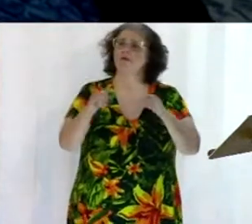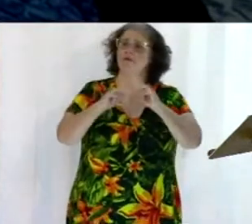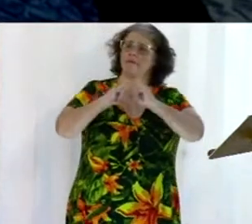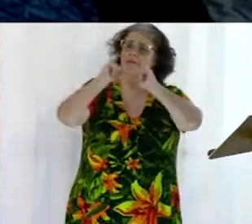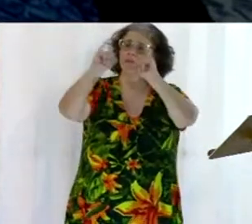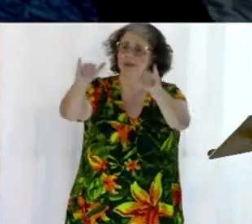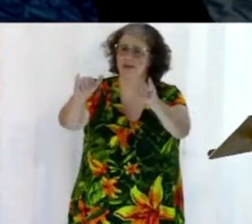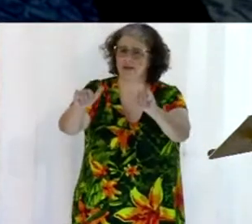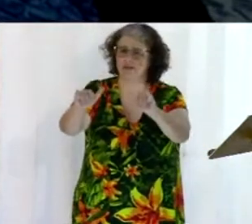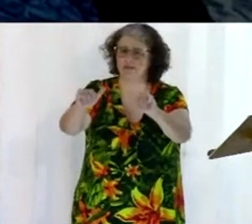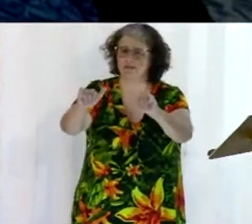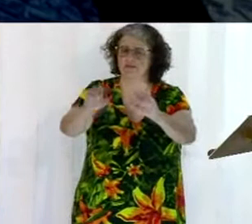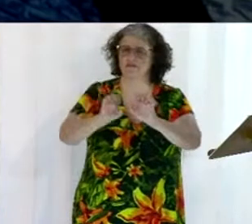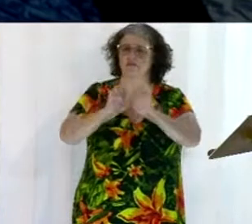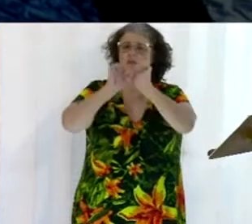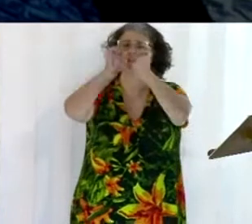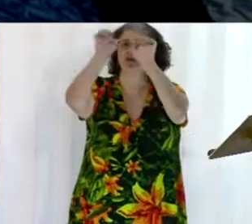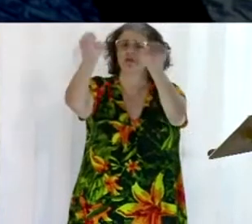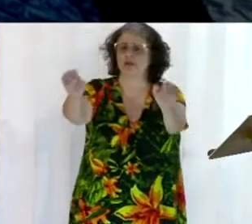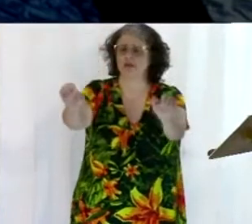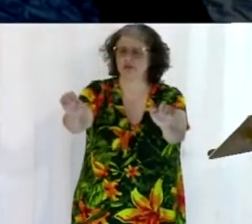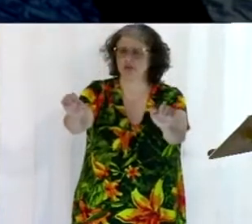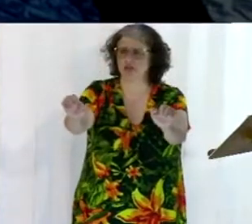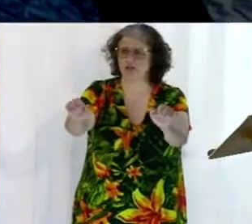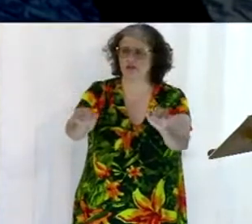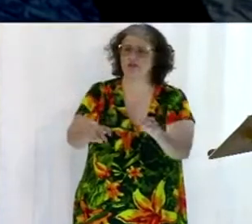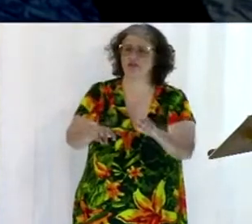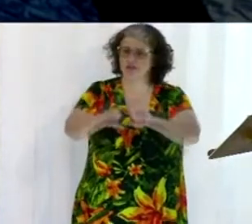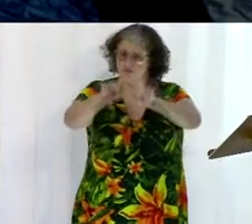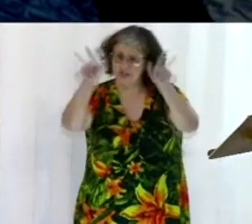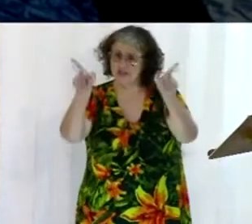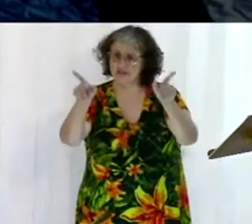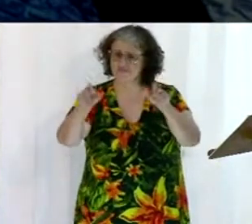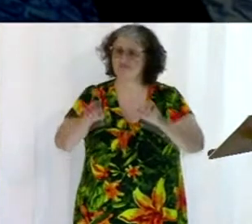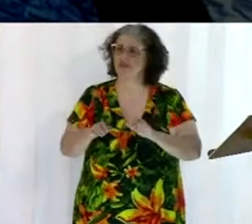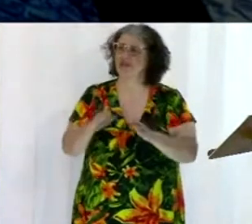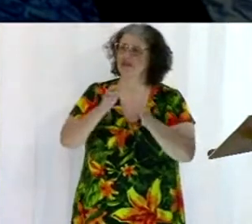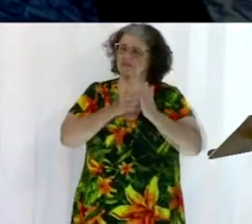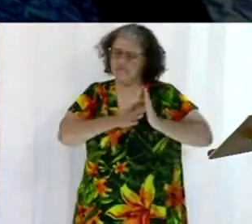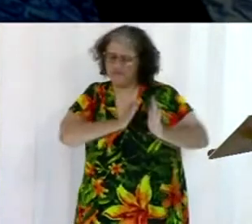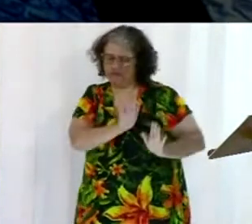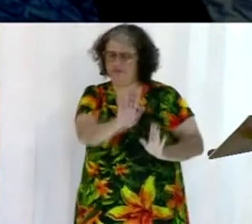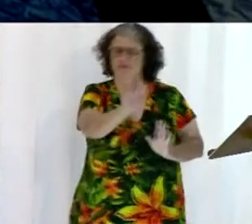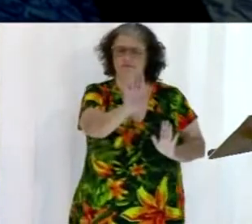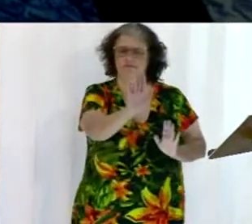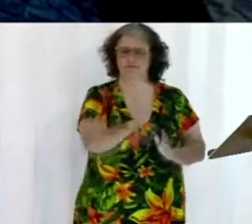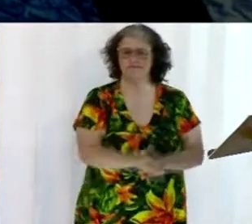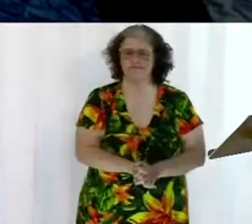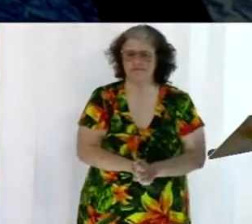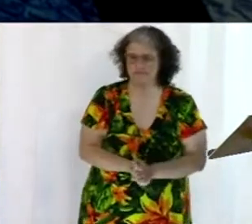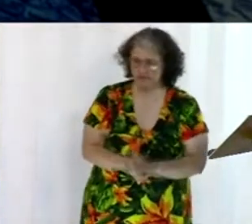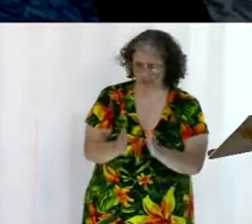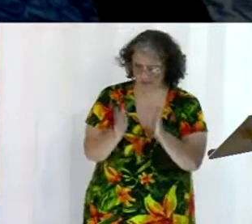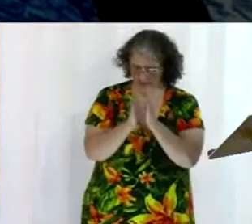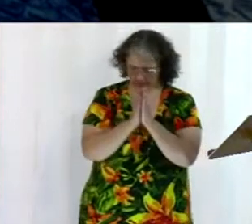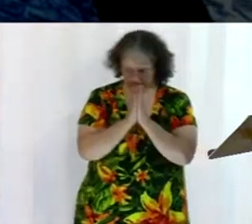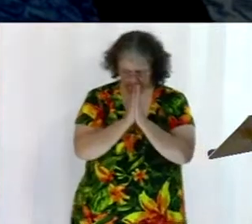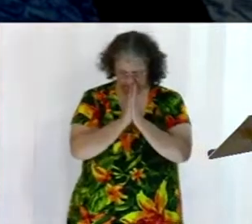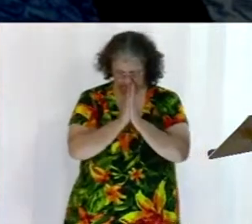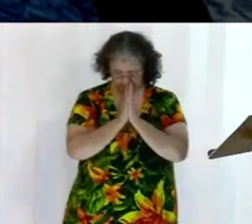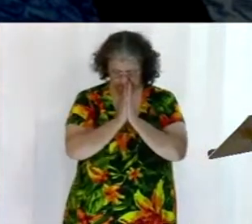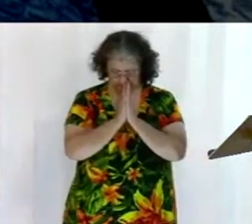recebestes, seja anátema. Oremos mais uma vez, igreja. Pai, a Tua palavra é viva e